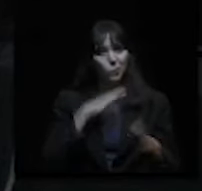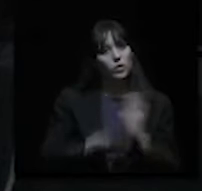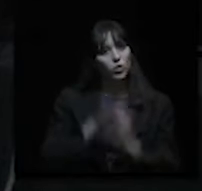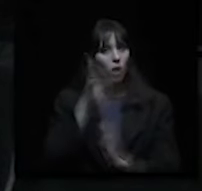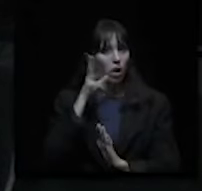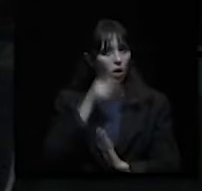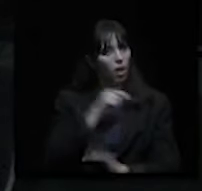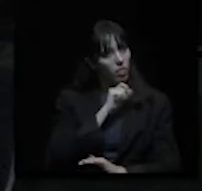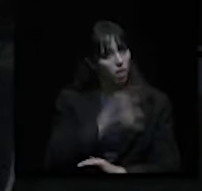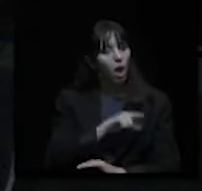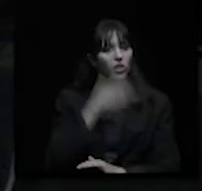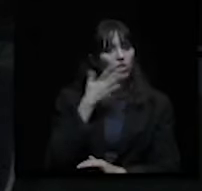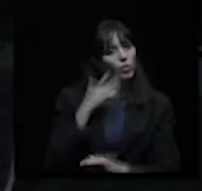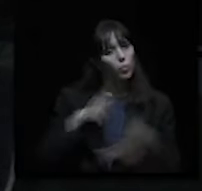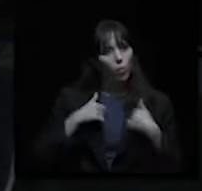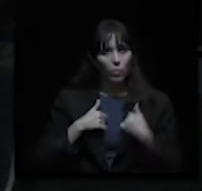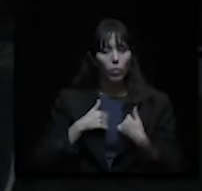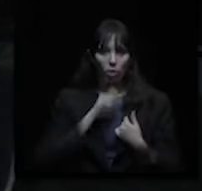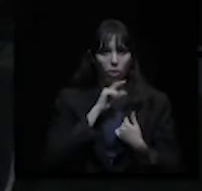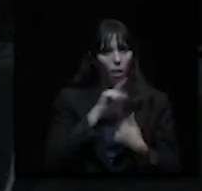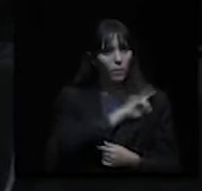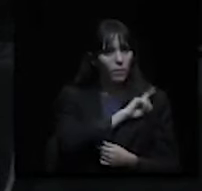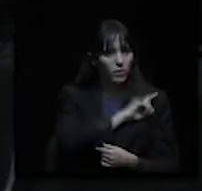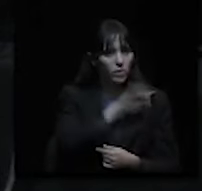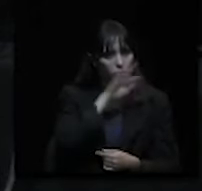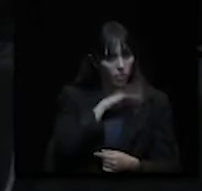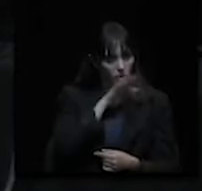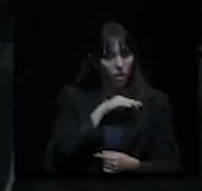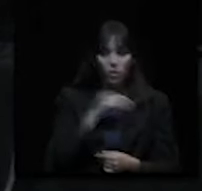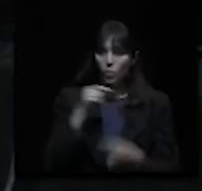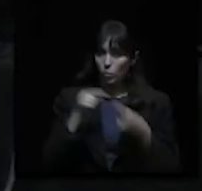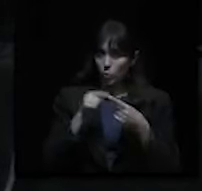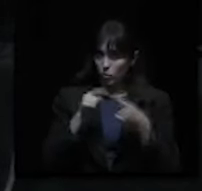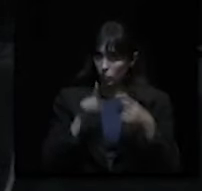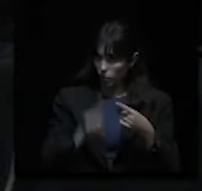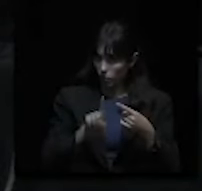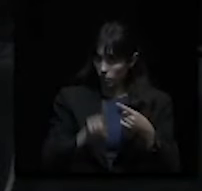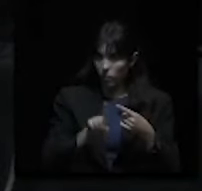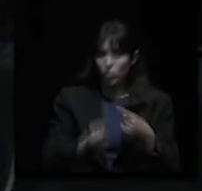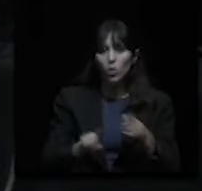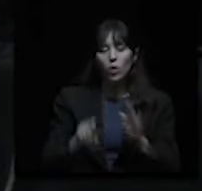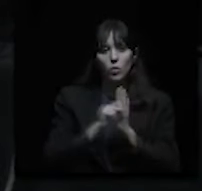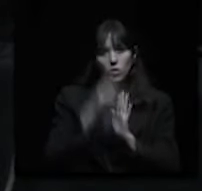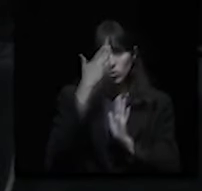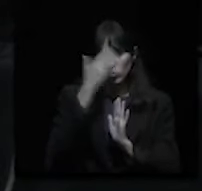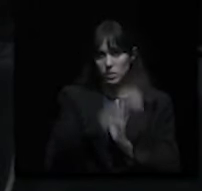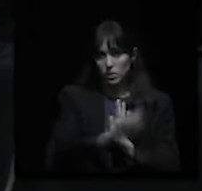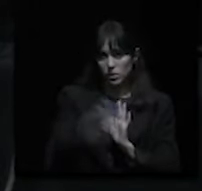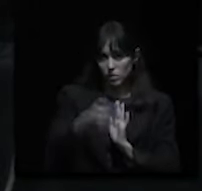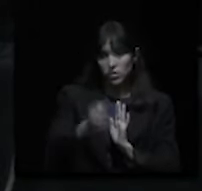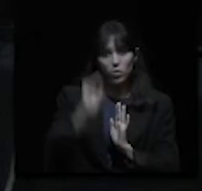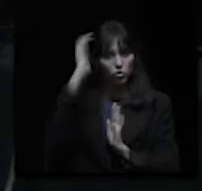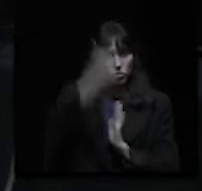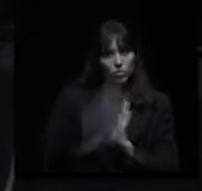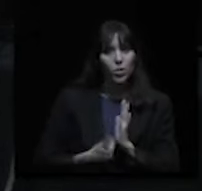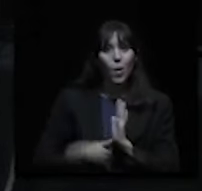conforto e que preserve a intimidade pessoal e a privacidade familiar. É o primeiro ponto do artigo número 65 da nossa Constituição.